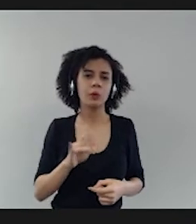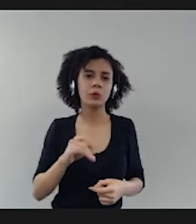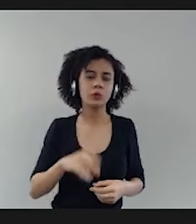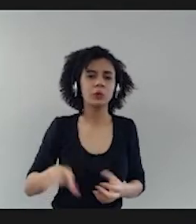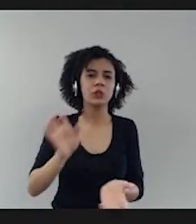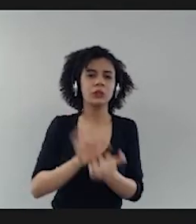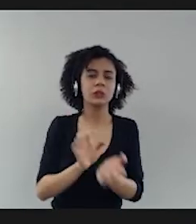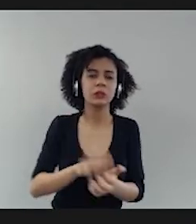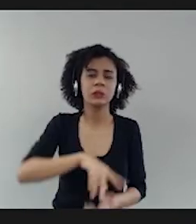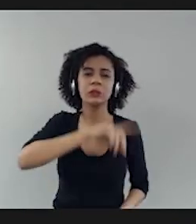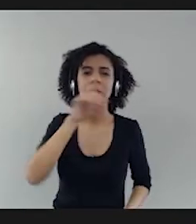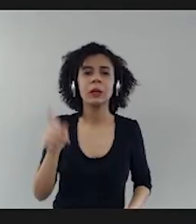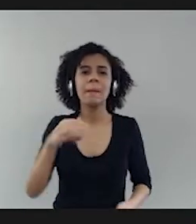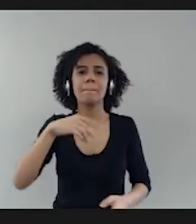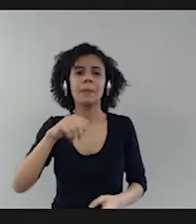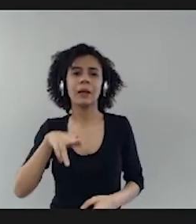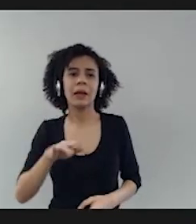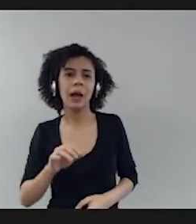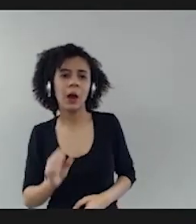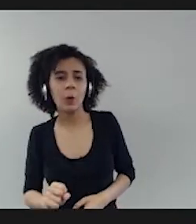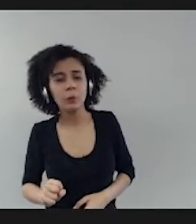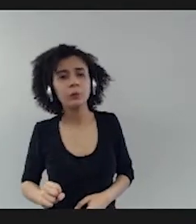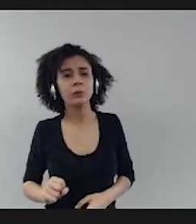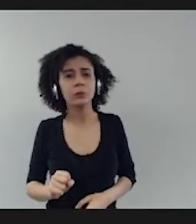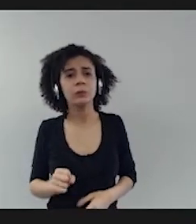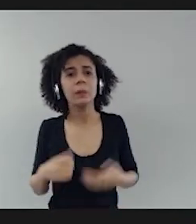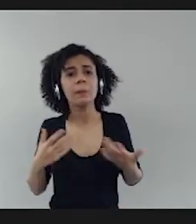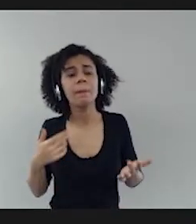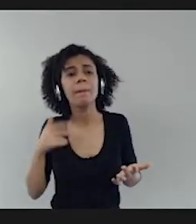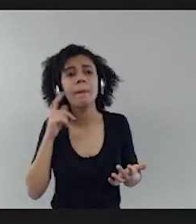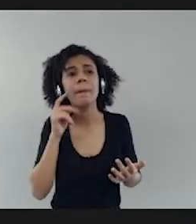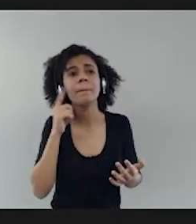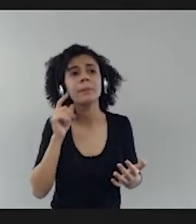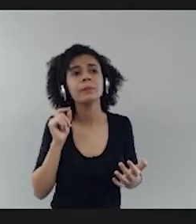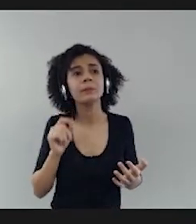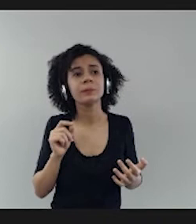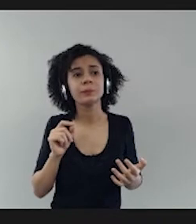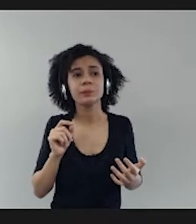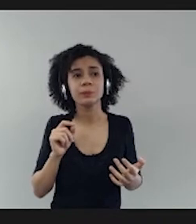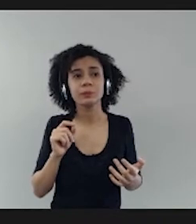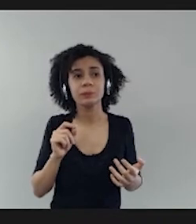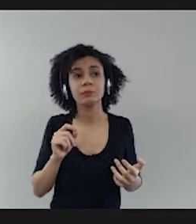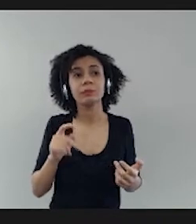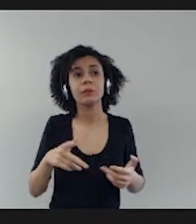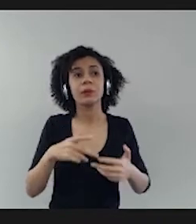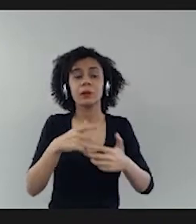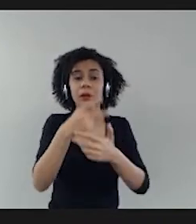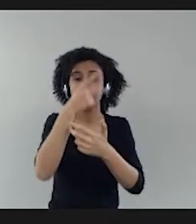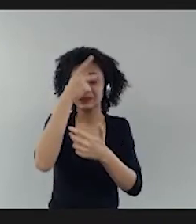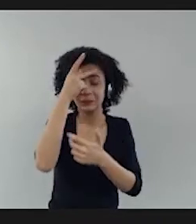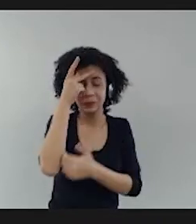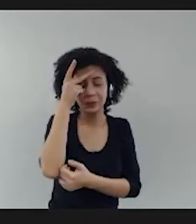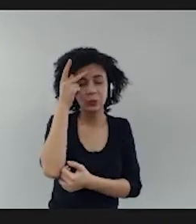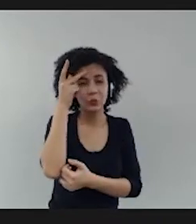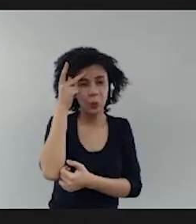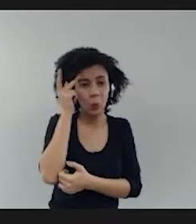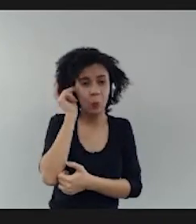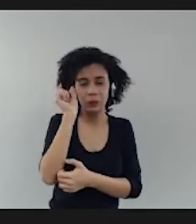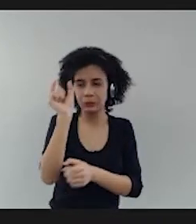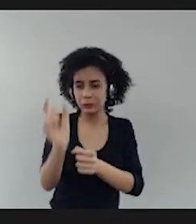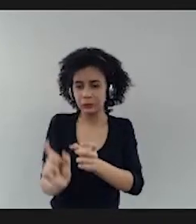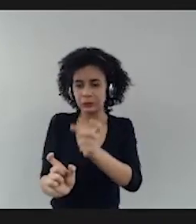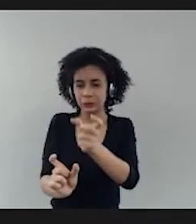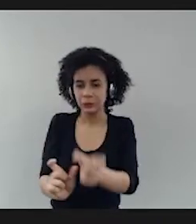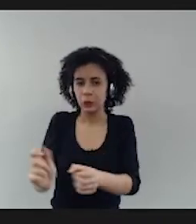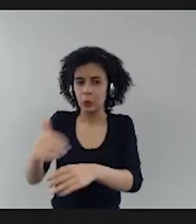Recife, Manaus. Então, nós temos que pensar em que essas pessoas que nós estamos colocando